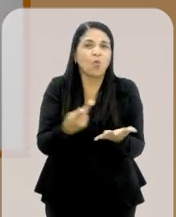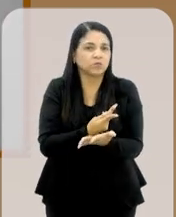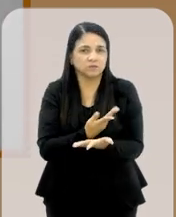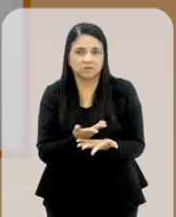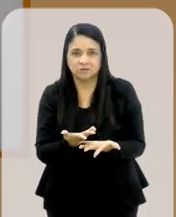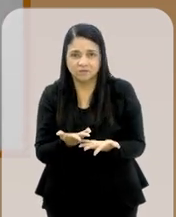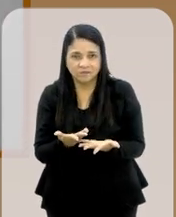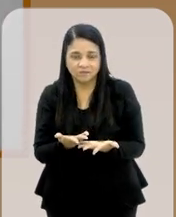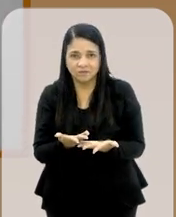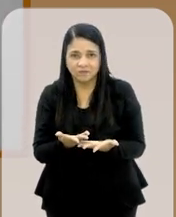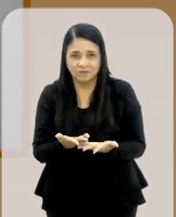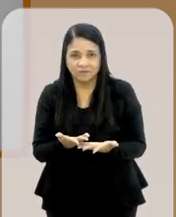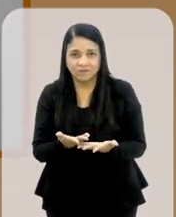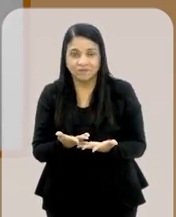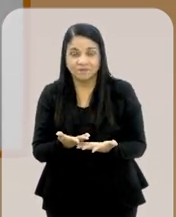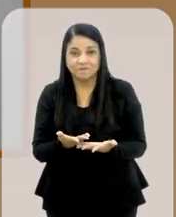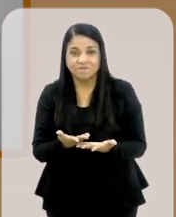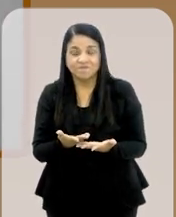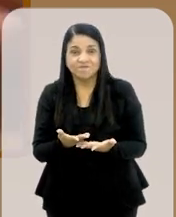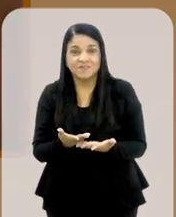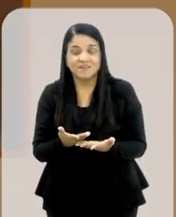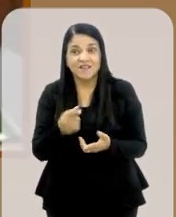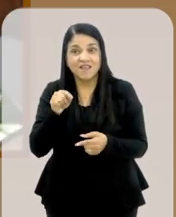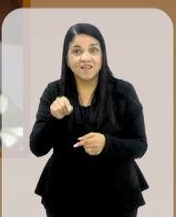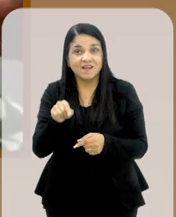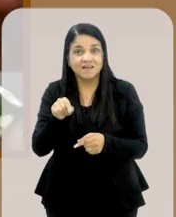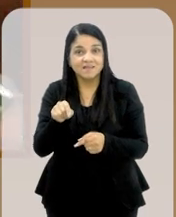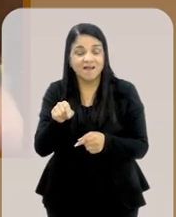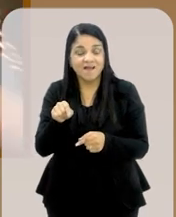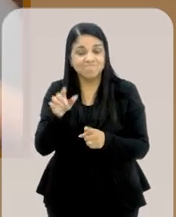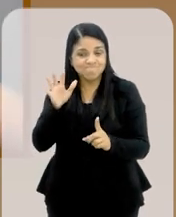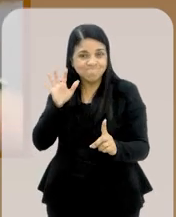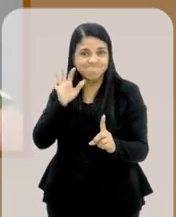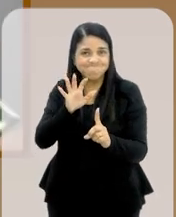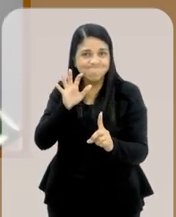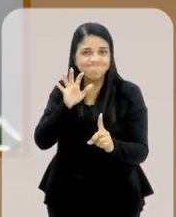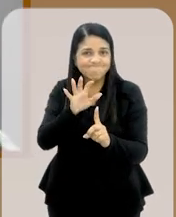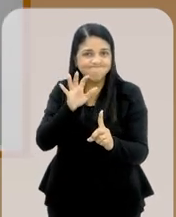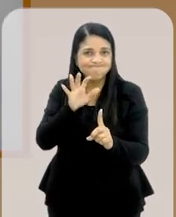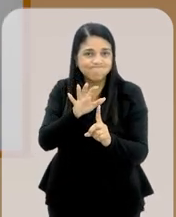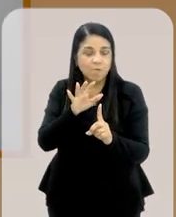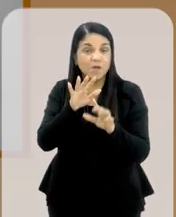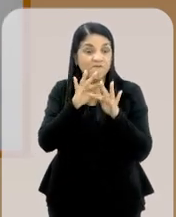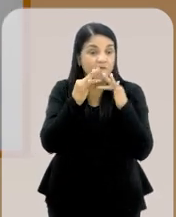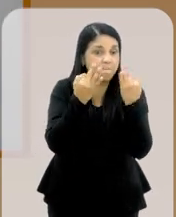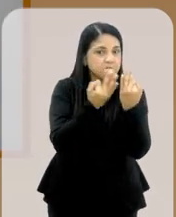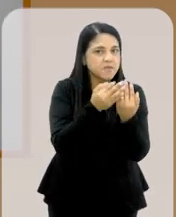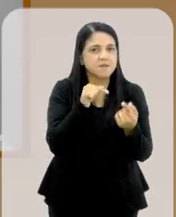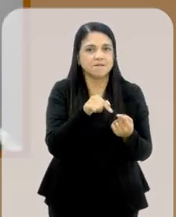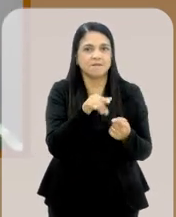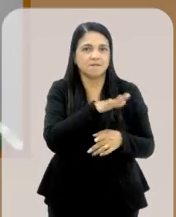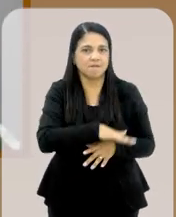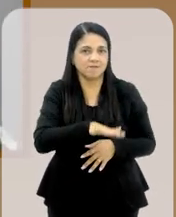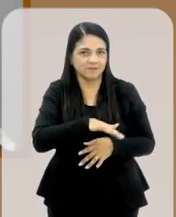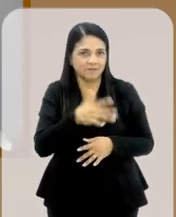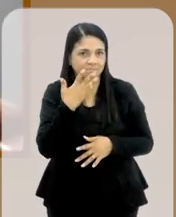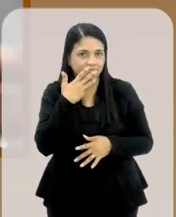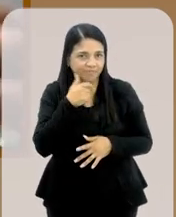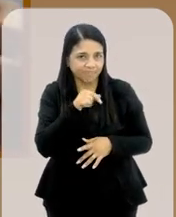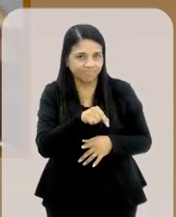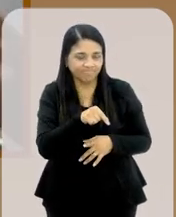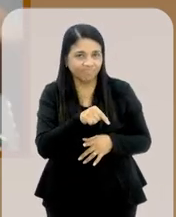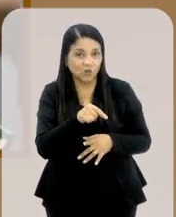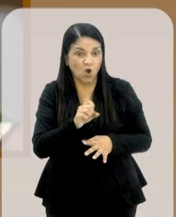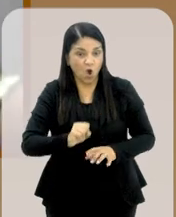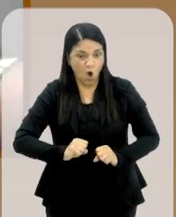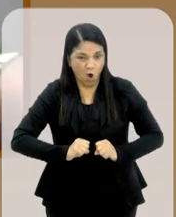o que aconteceu, entendeu? Porque ela está sendo alimentada ainda pelos familiares, né,